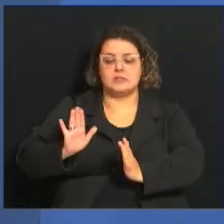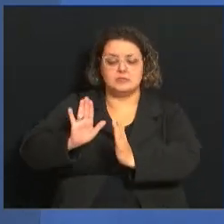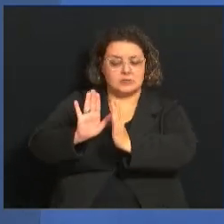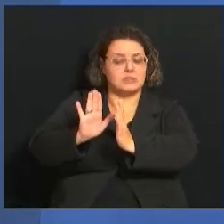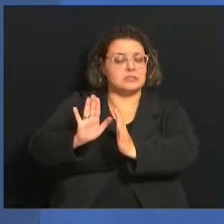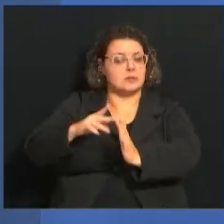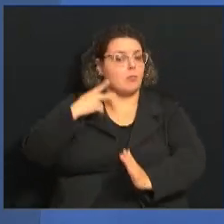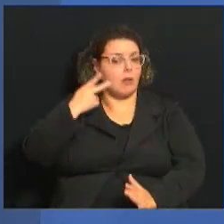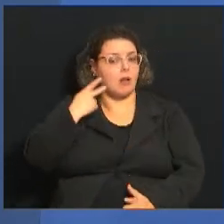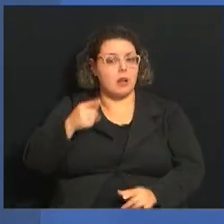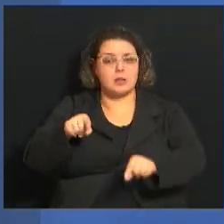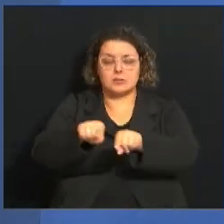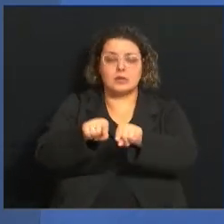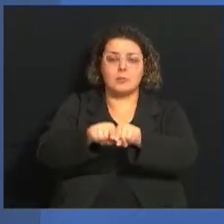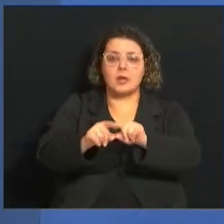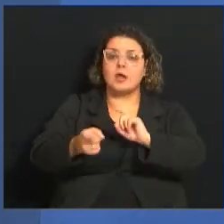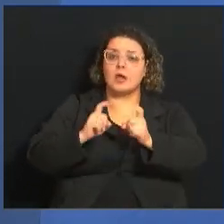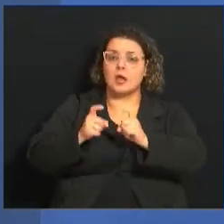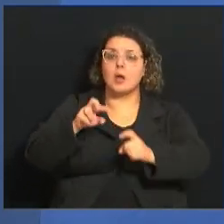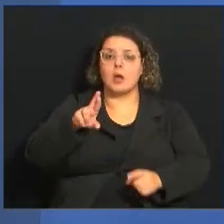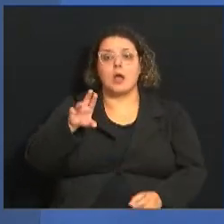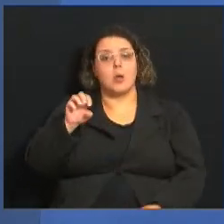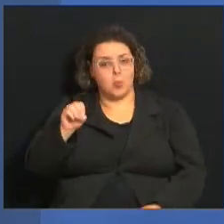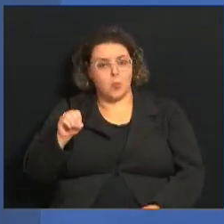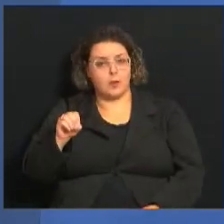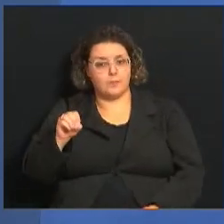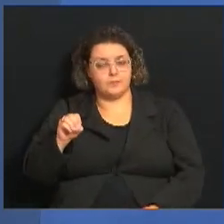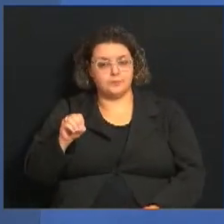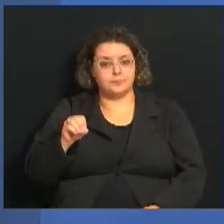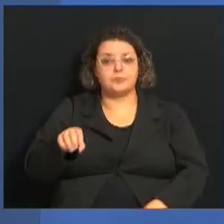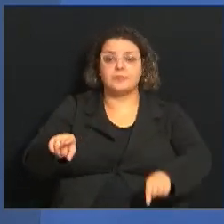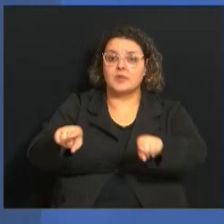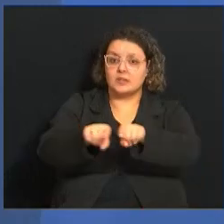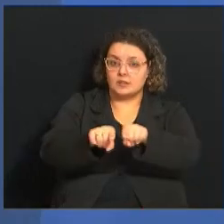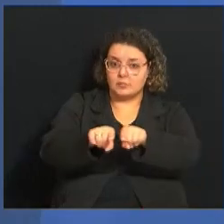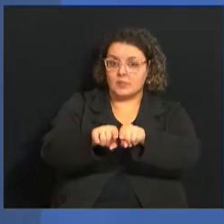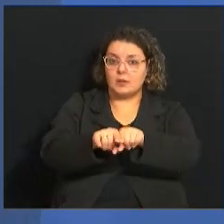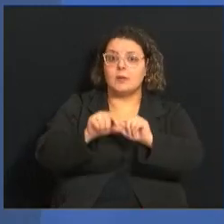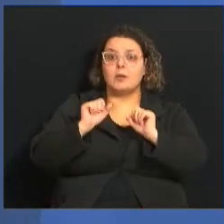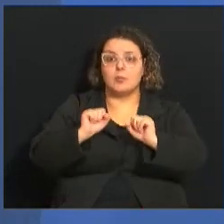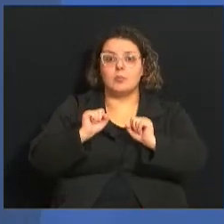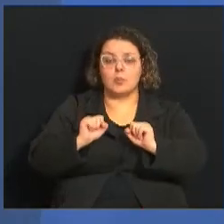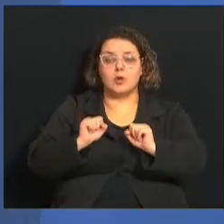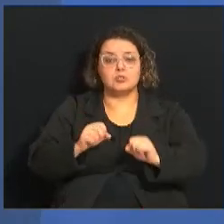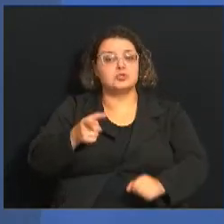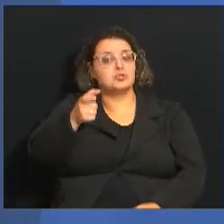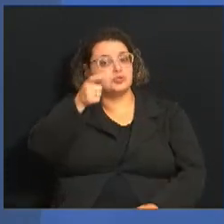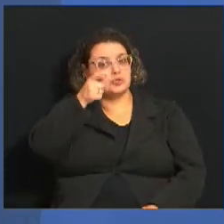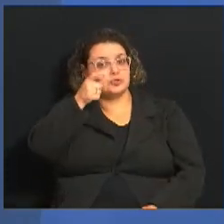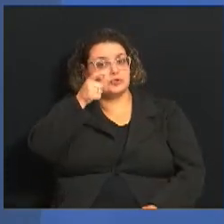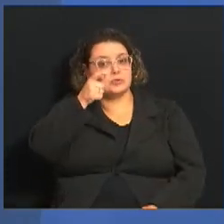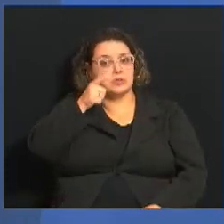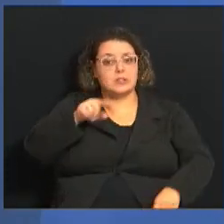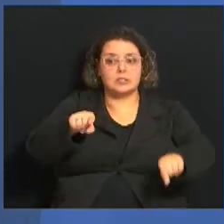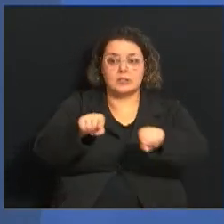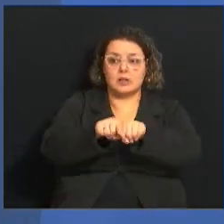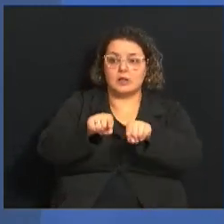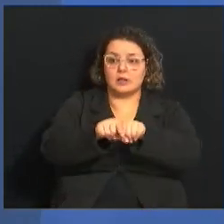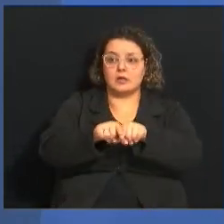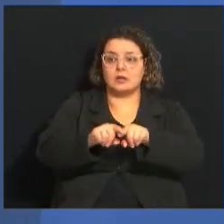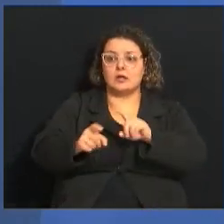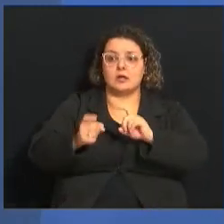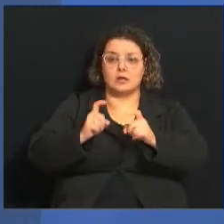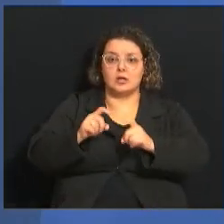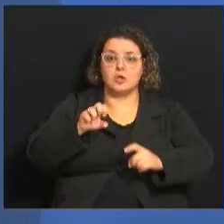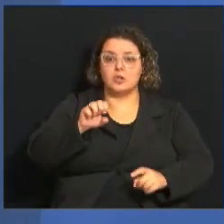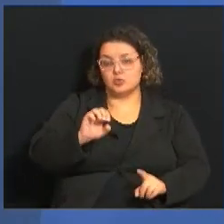e também as reuniões ordinárias. Além disso, você também confere lá as reuniões